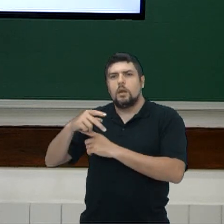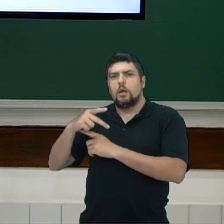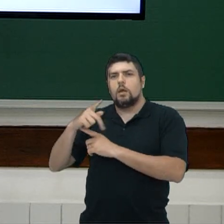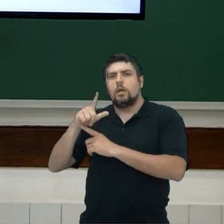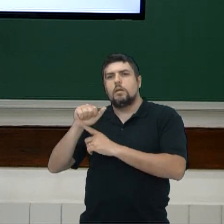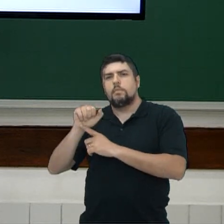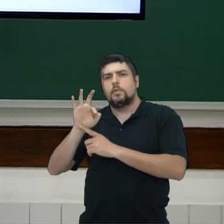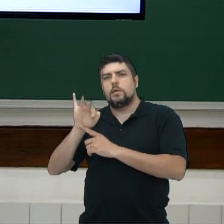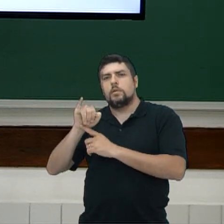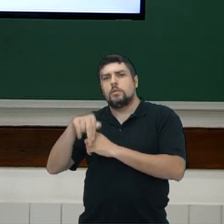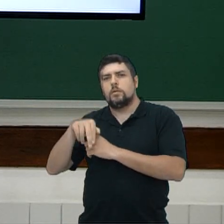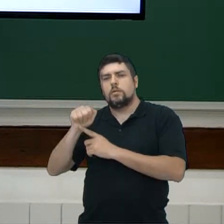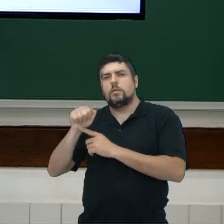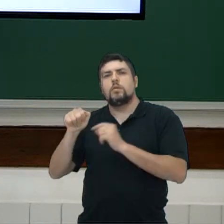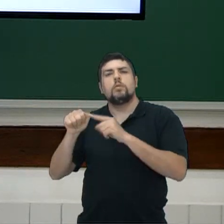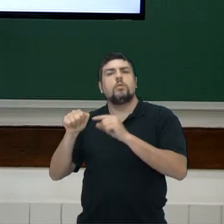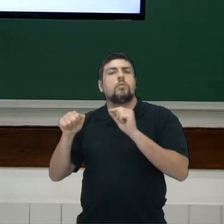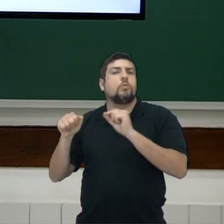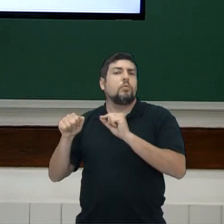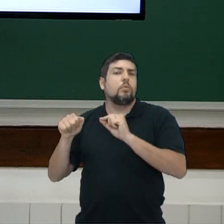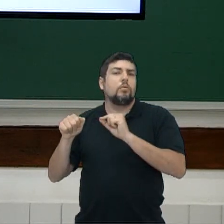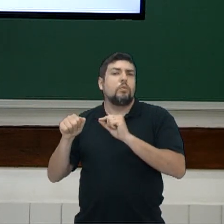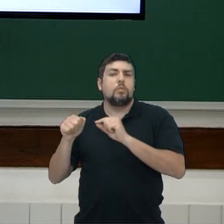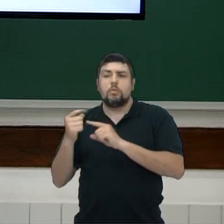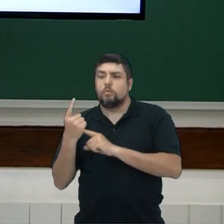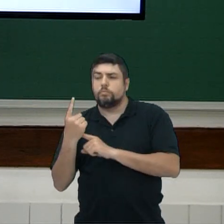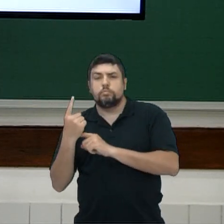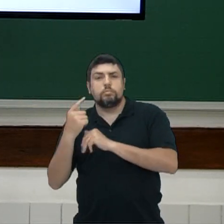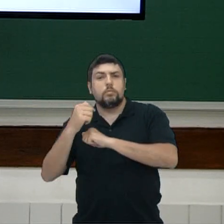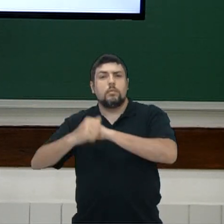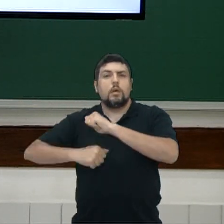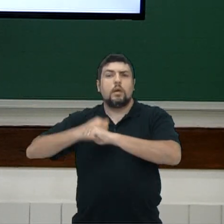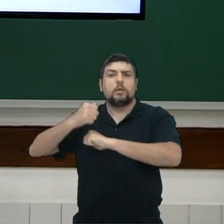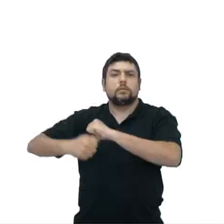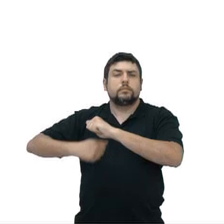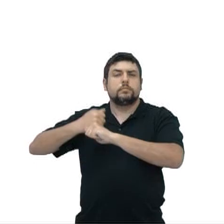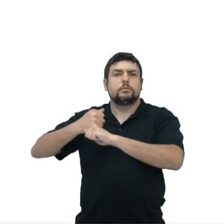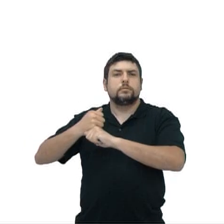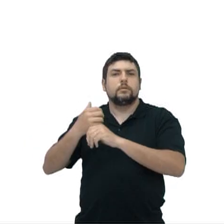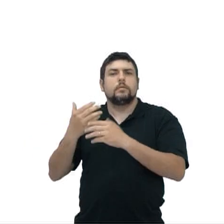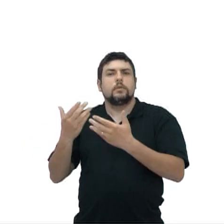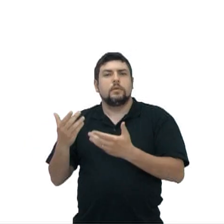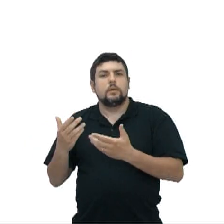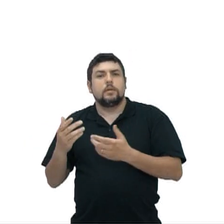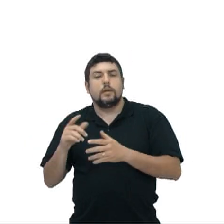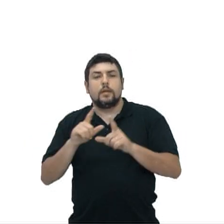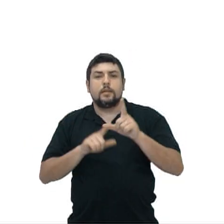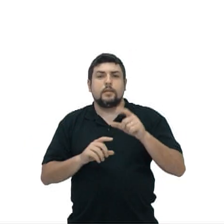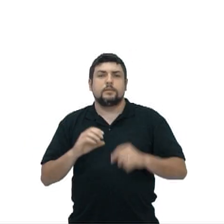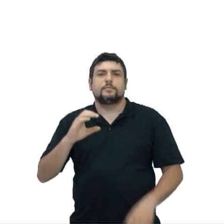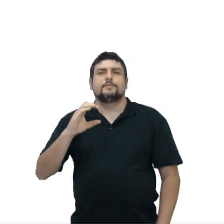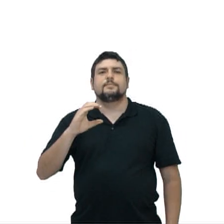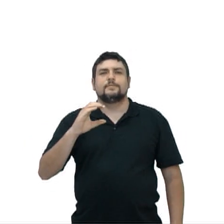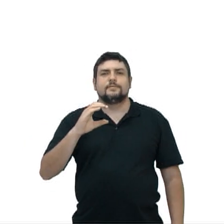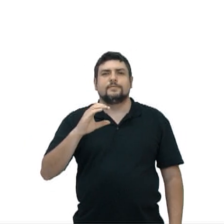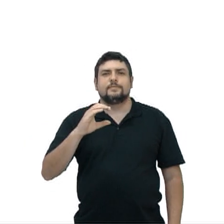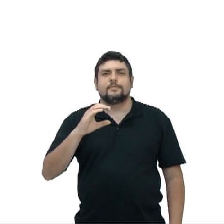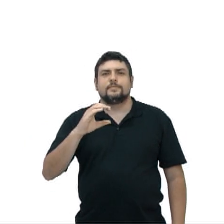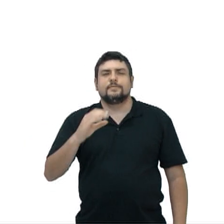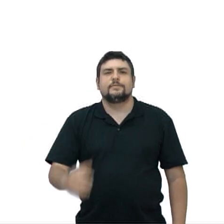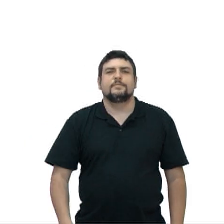platina sozinha, de apenas um átomo. Resposta certa, letra C.